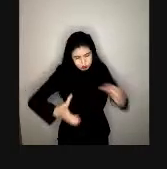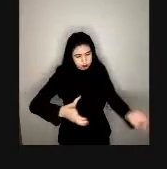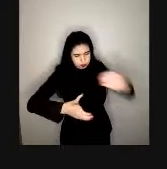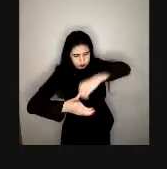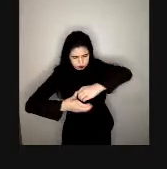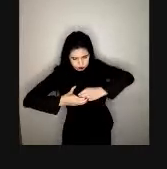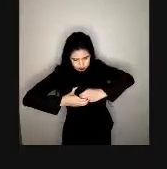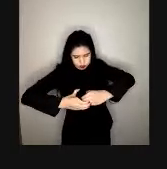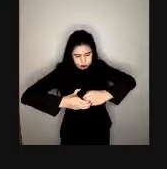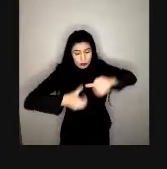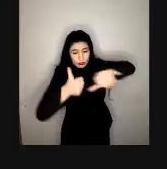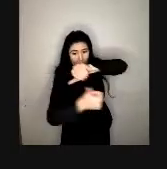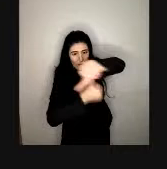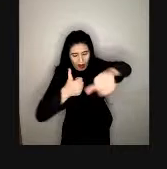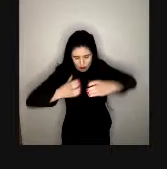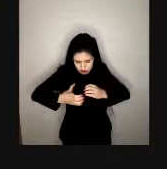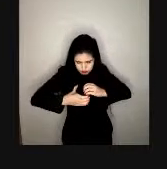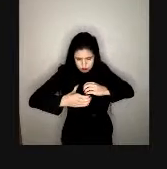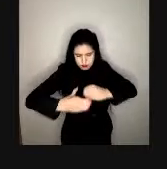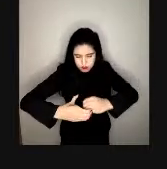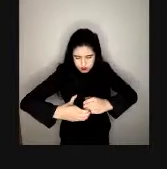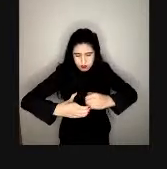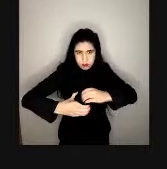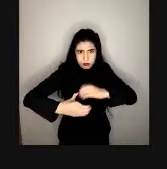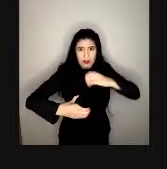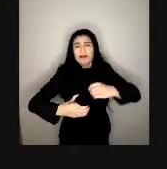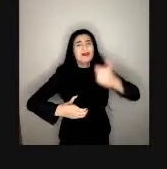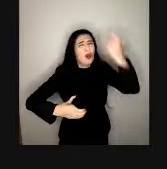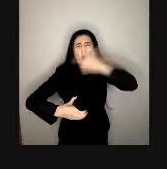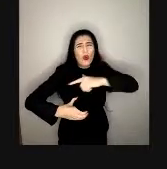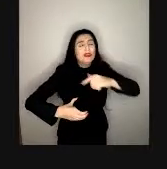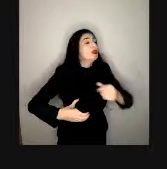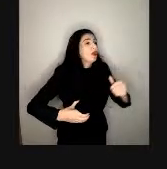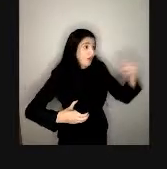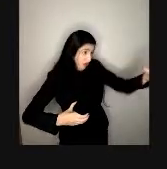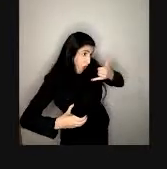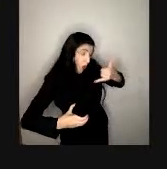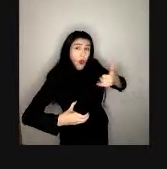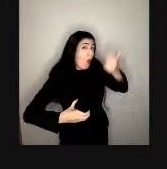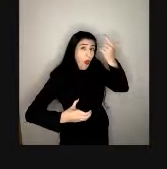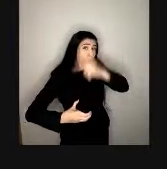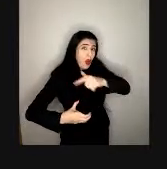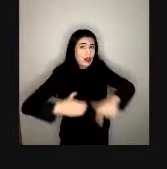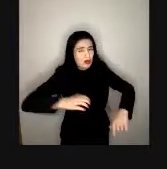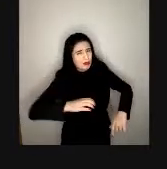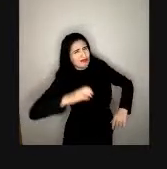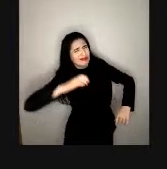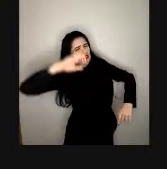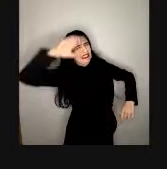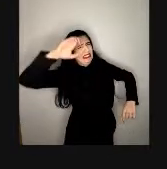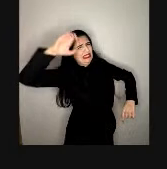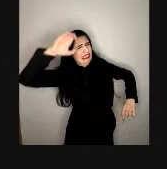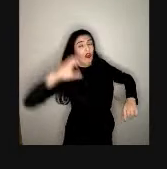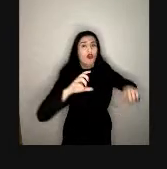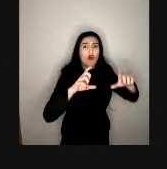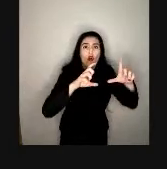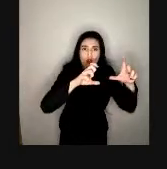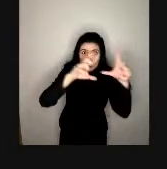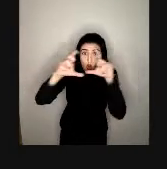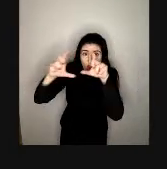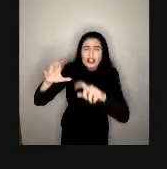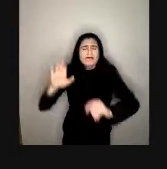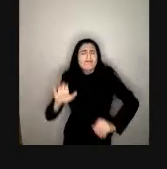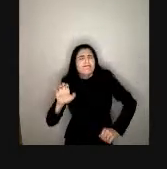não me contou que ela não tinha condições de levantar os braços. Eu já tinha feito uma série de fotos dela, com ela esticando os